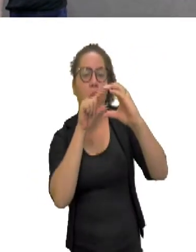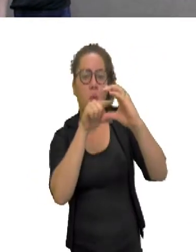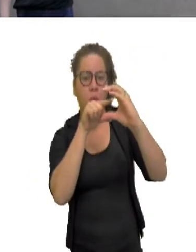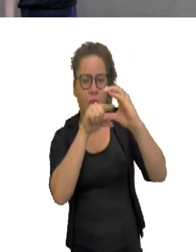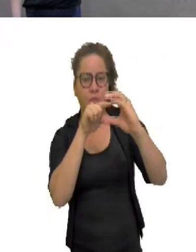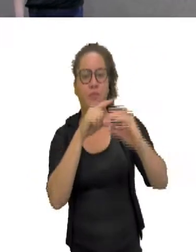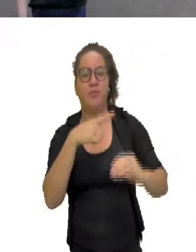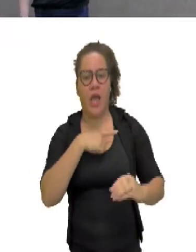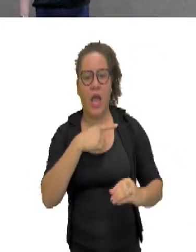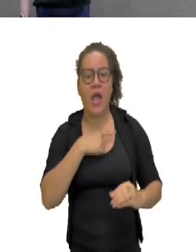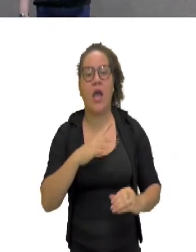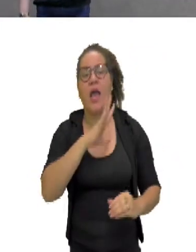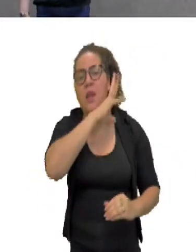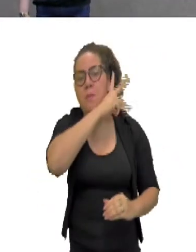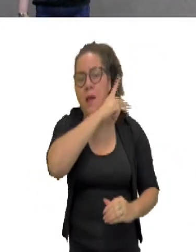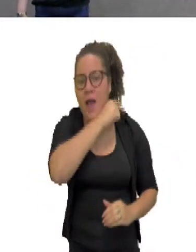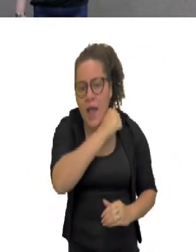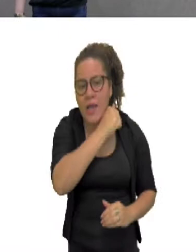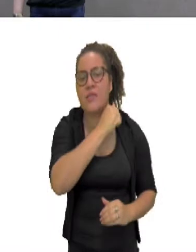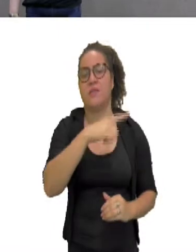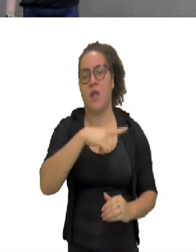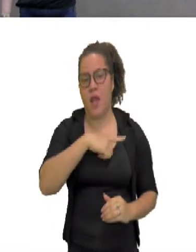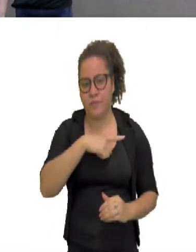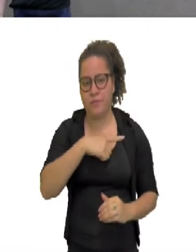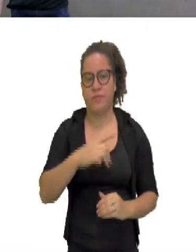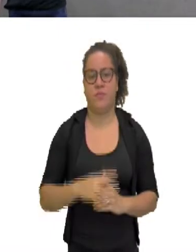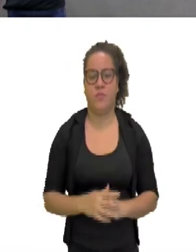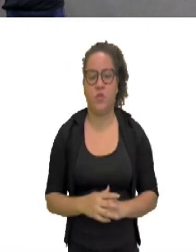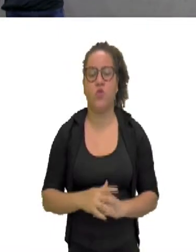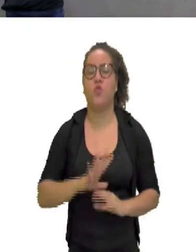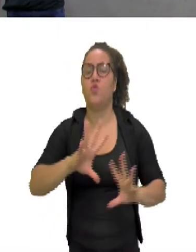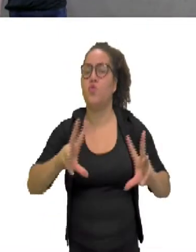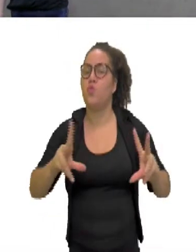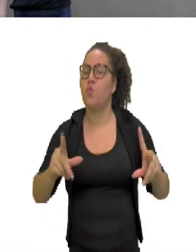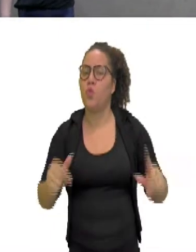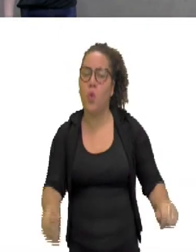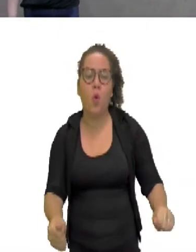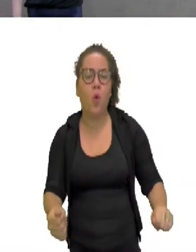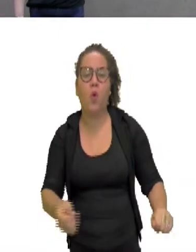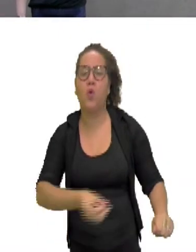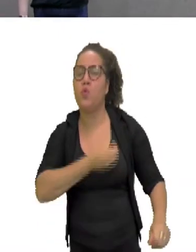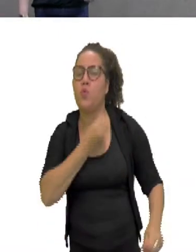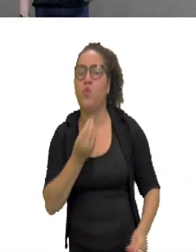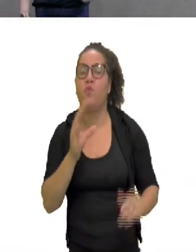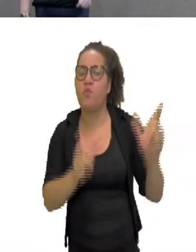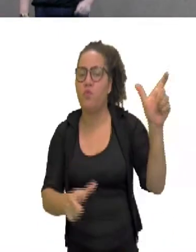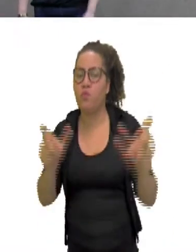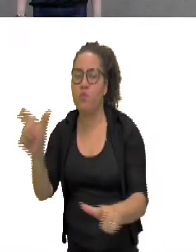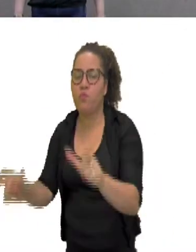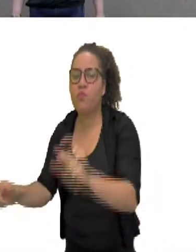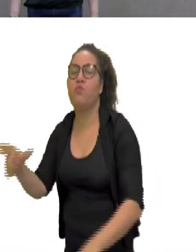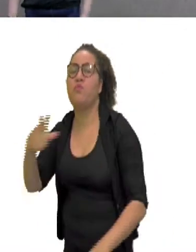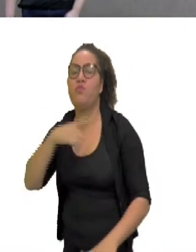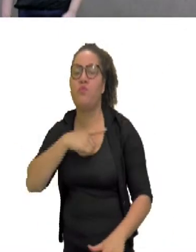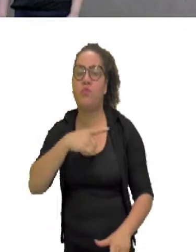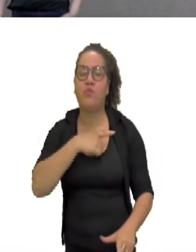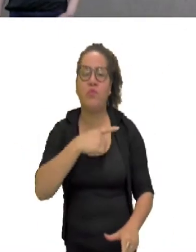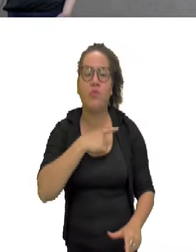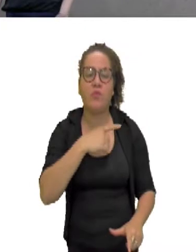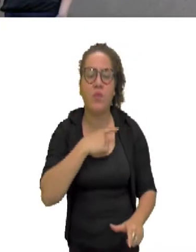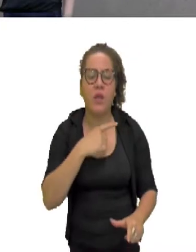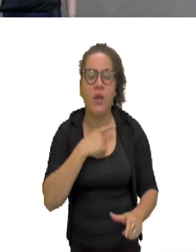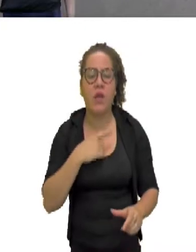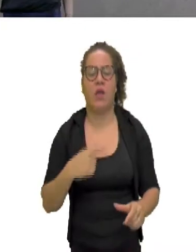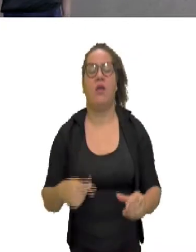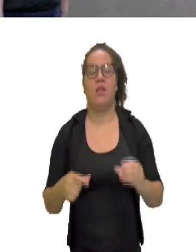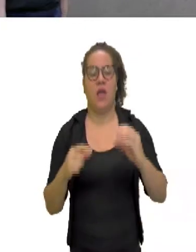nos animais. Lembre-se que todo ser vivo, animal ou vegetal, é constituído de